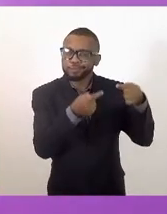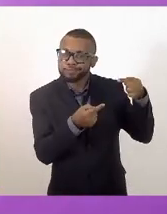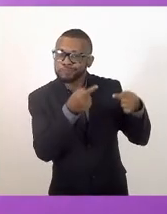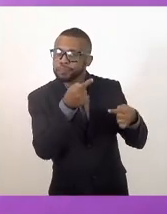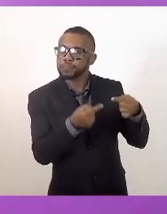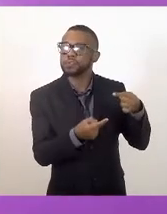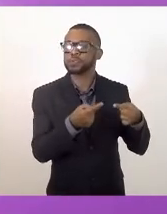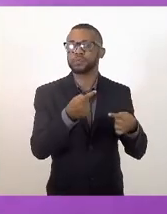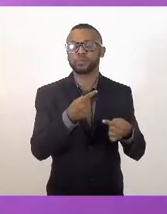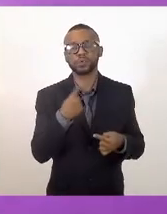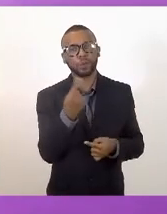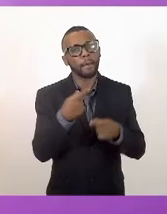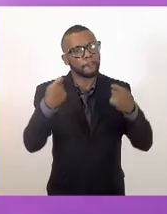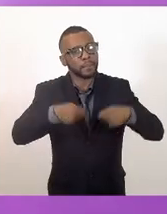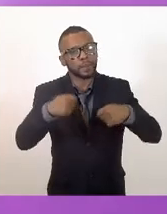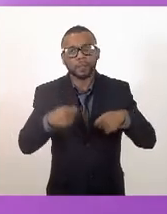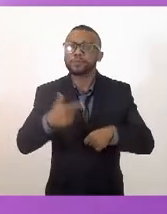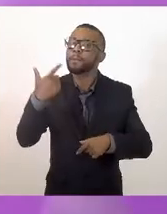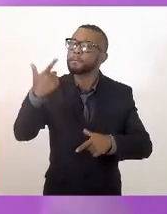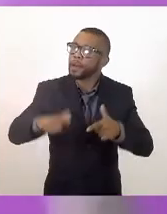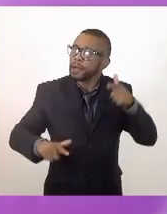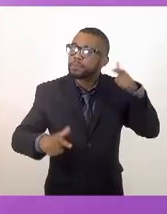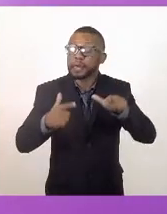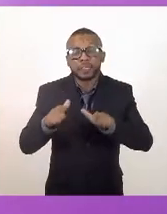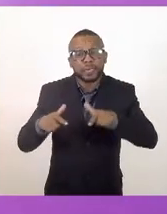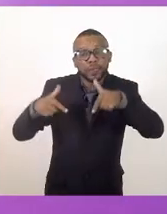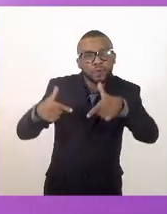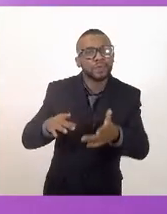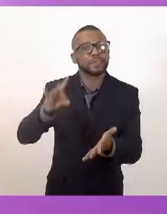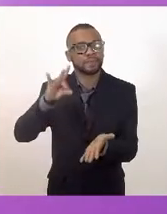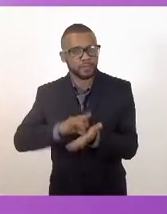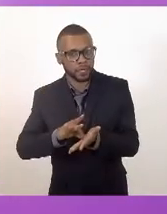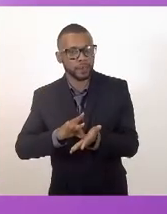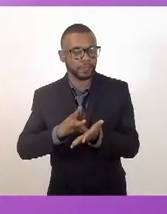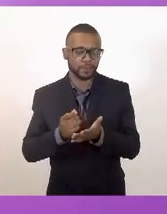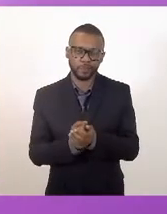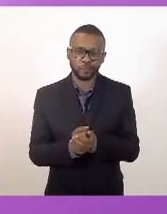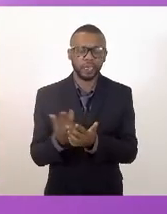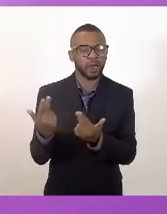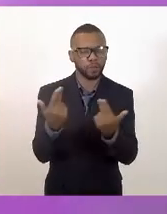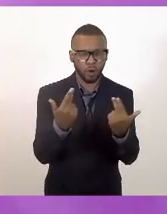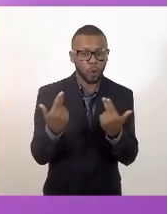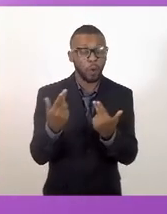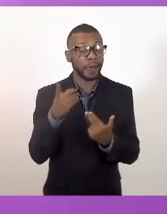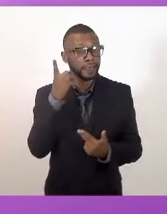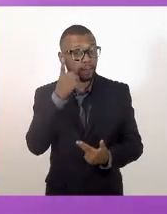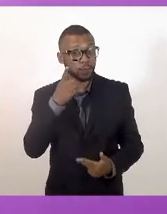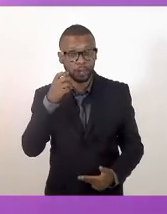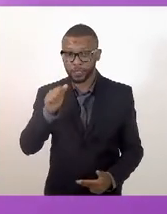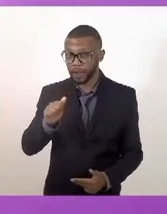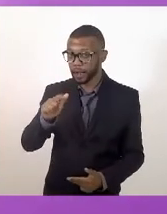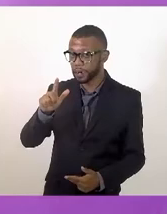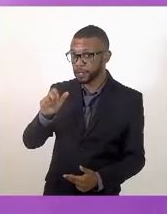gente precisa de mais. Né? Como foi falado aqui pela deputada Alana, a